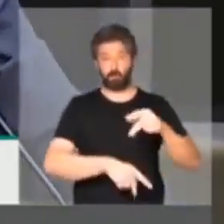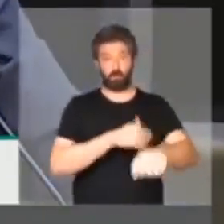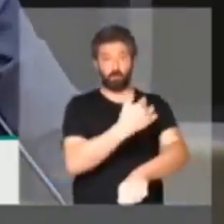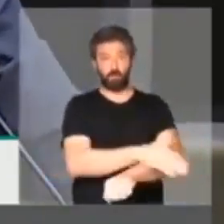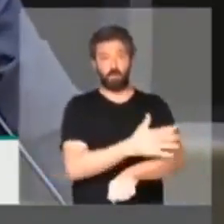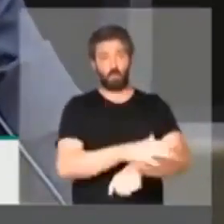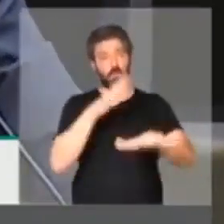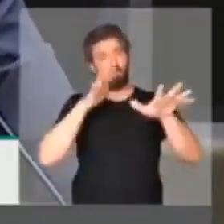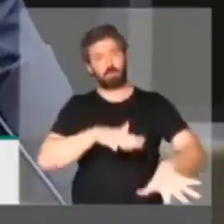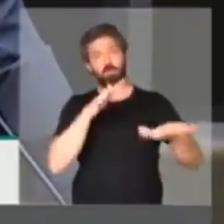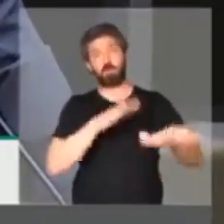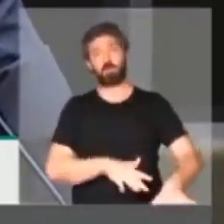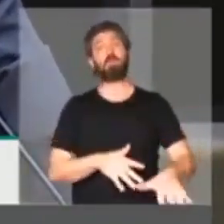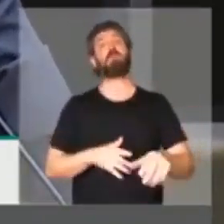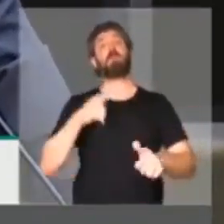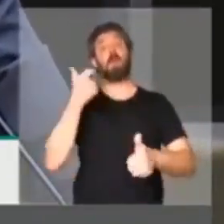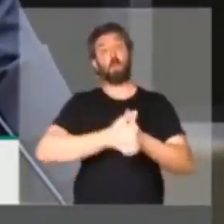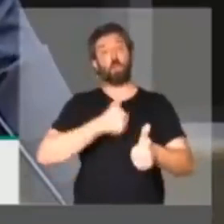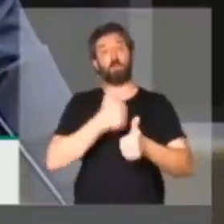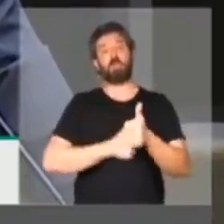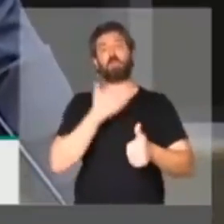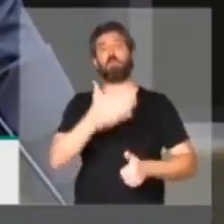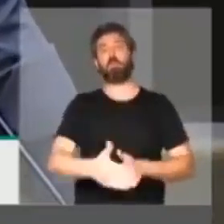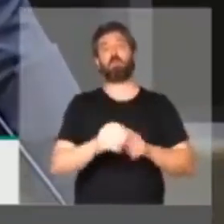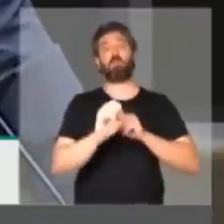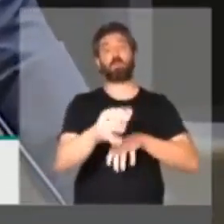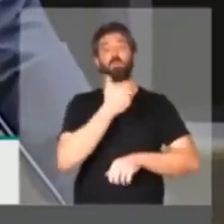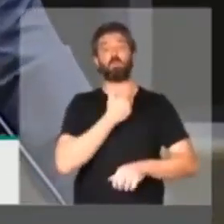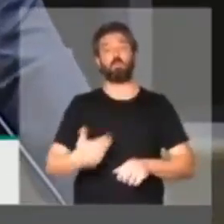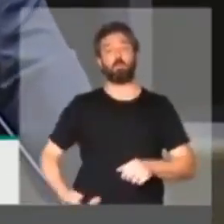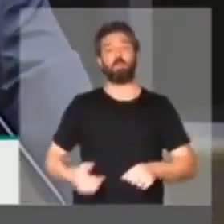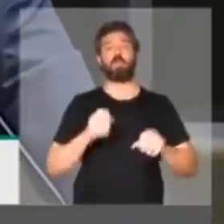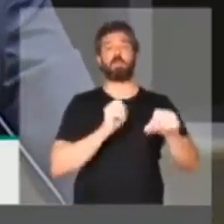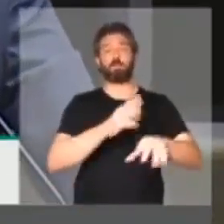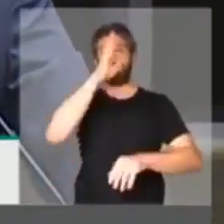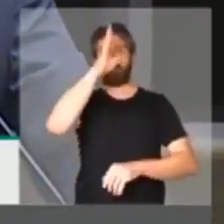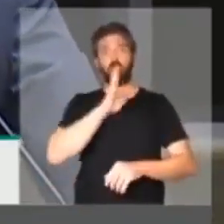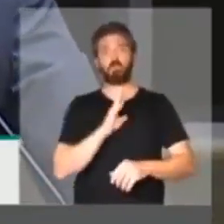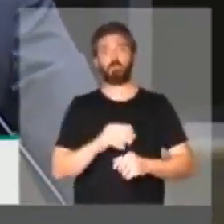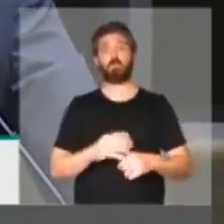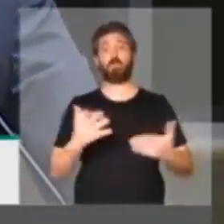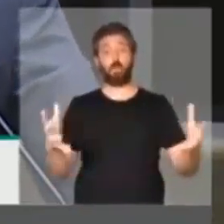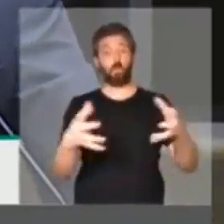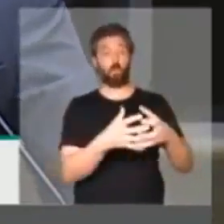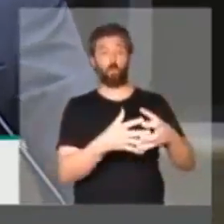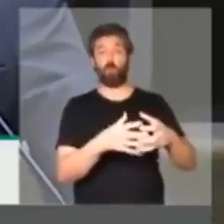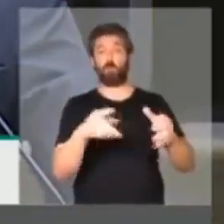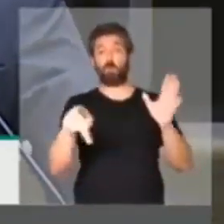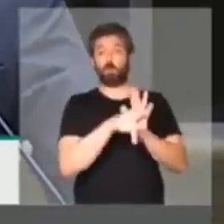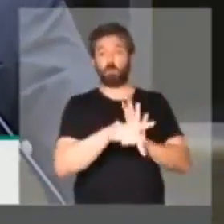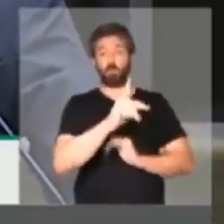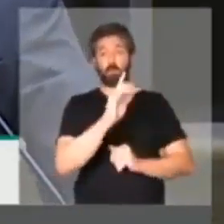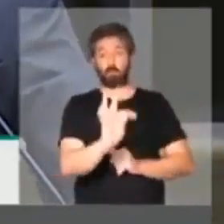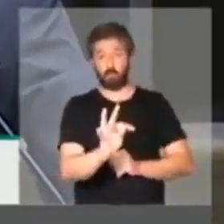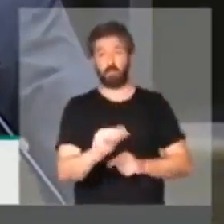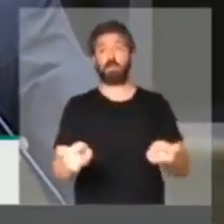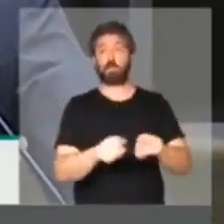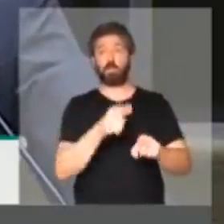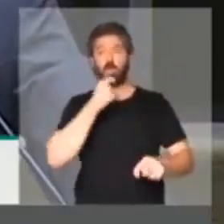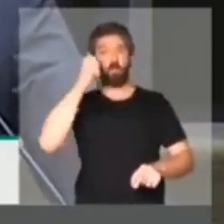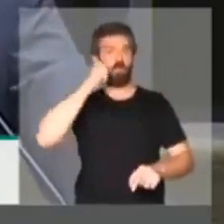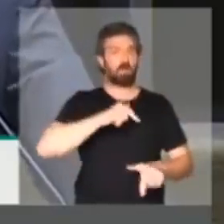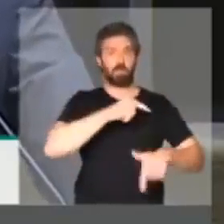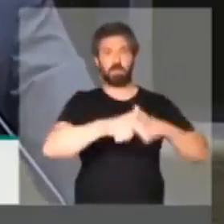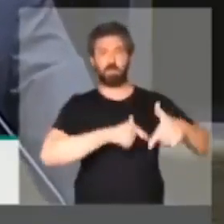ruas, lutando em defesa do ensino público e gratuito. E a bancada do Partido dos Trabalhadores e das